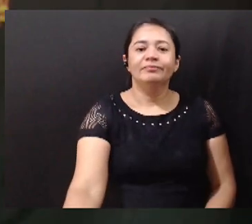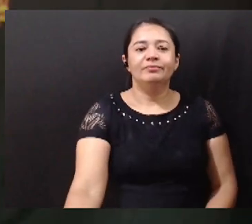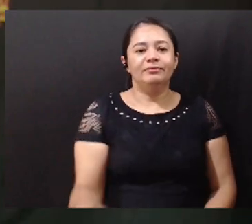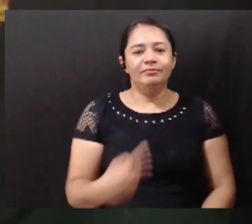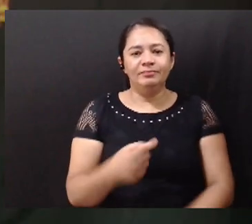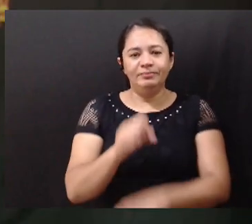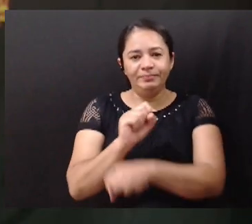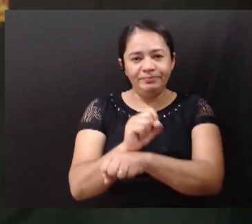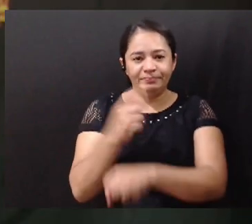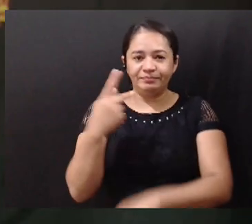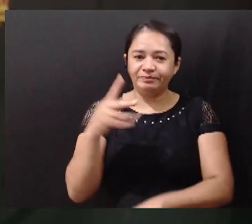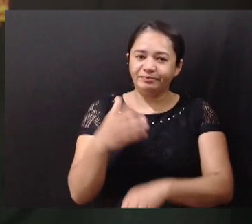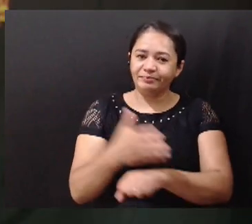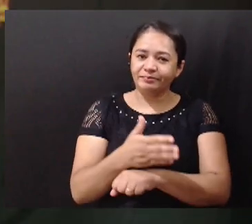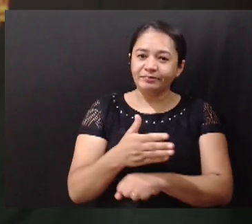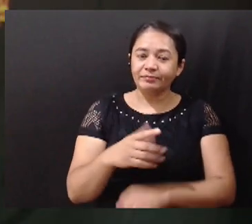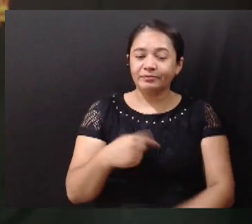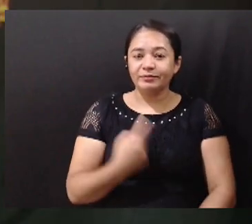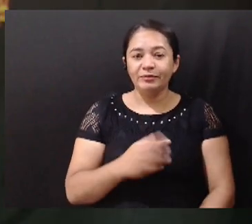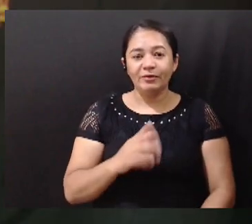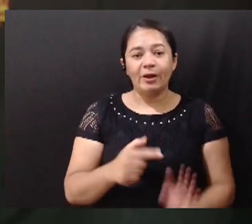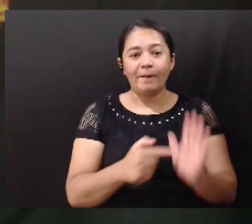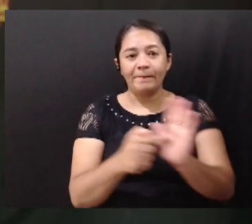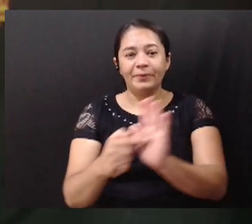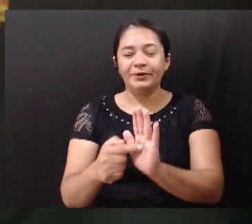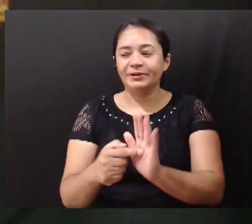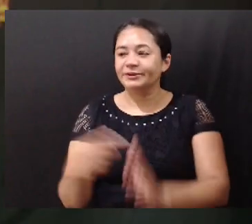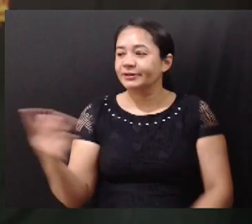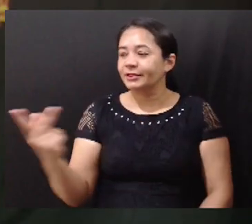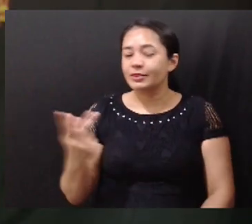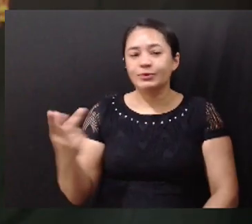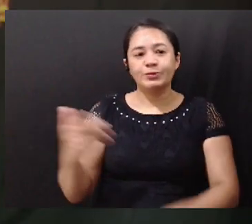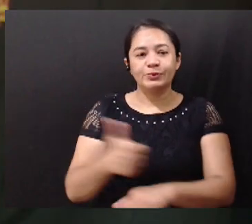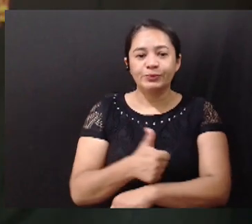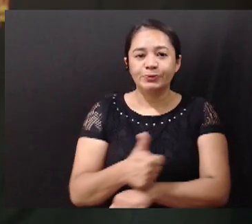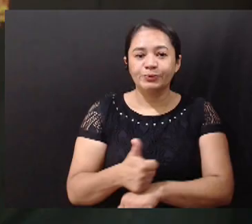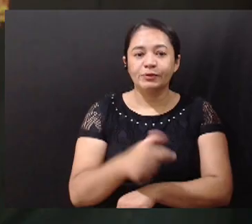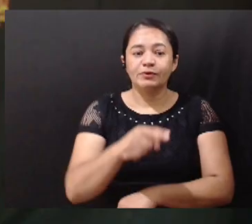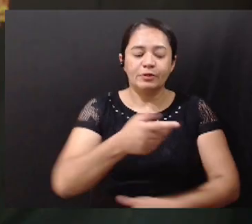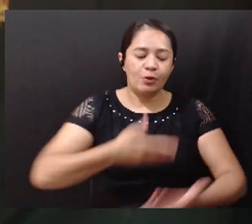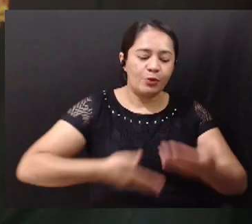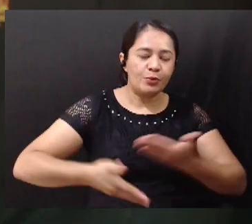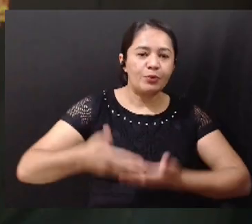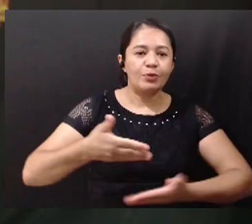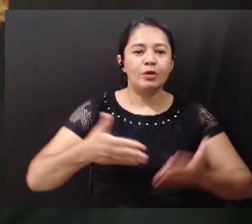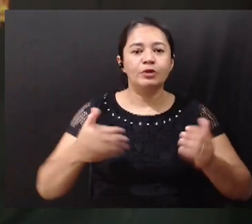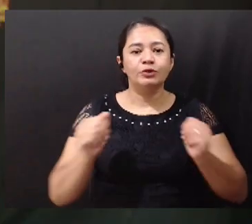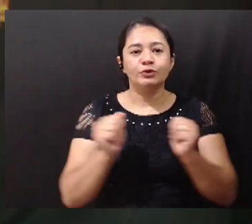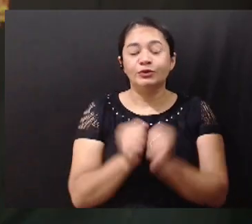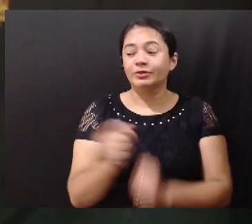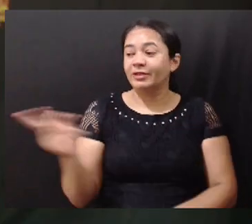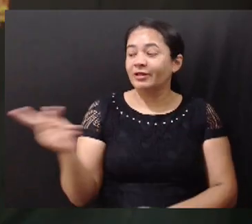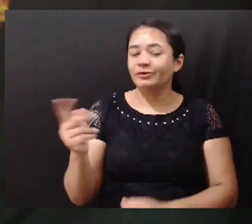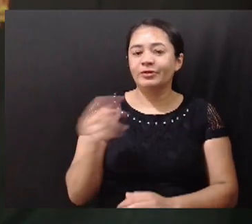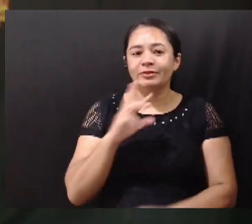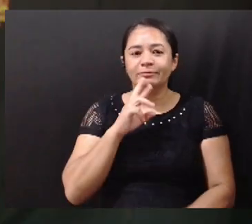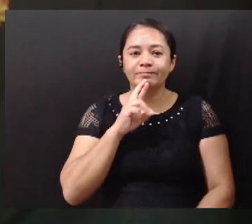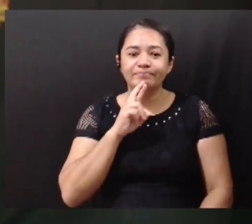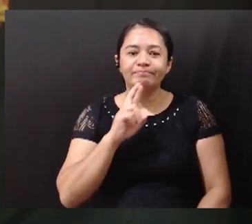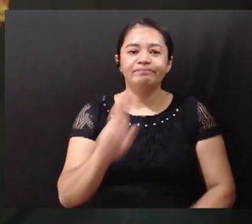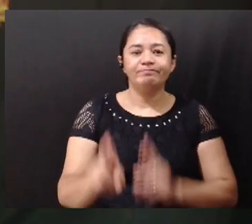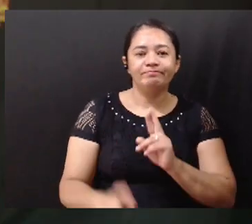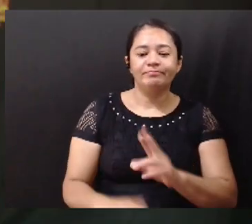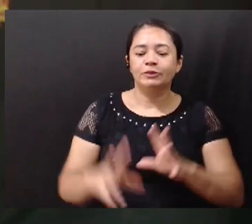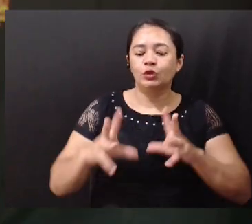daqui a pouquinho a gente já apresenta as nossas convidadas, você vai interagir com a gente e elas vão responder aí a sua pergunta, a